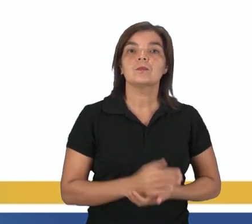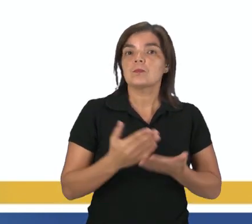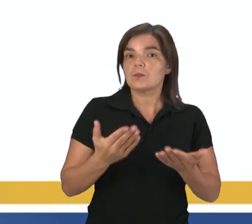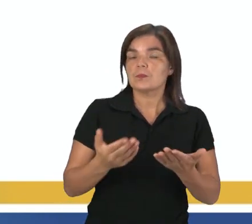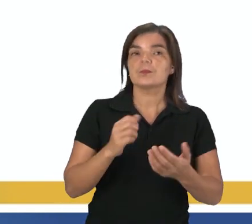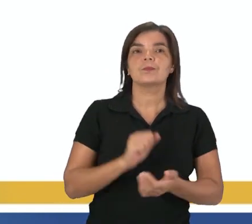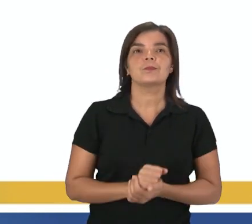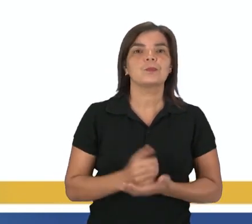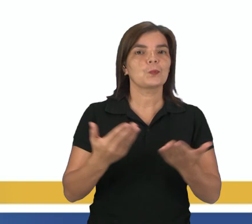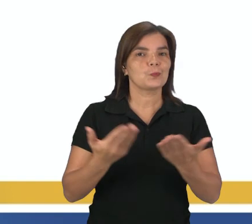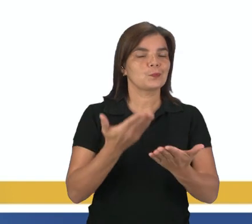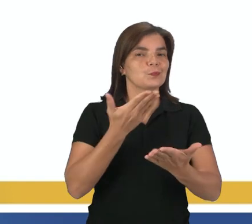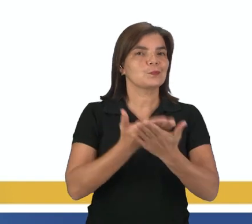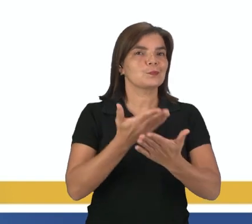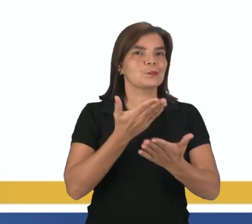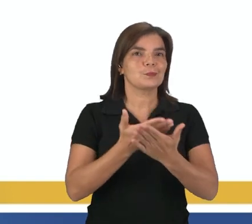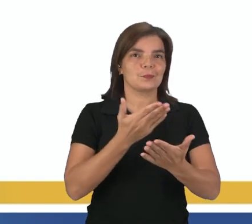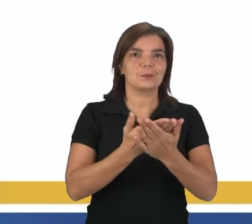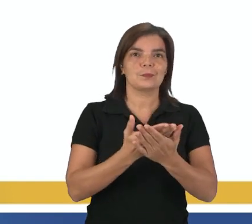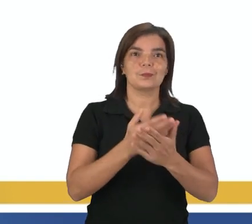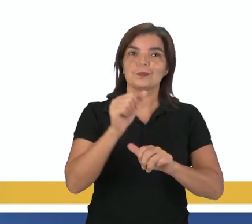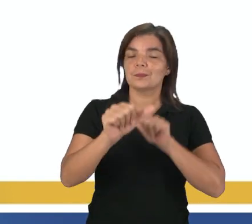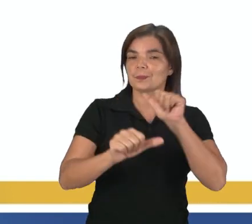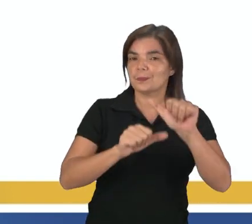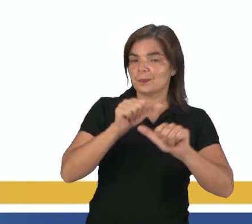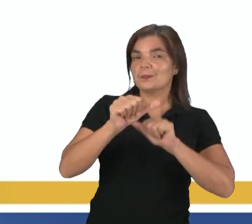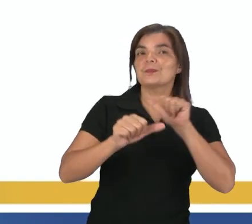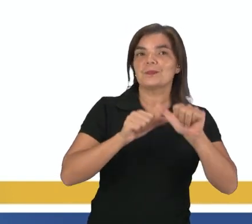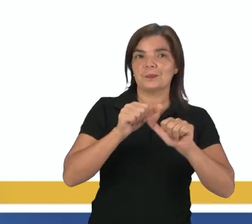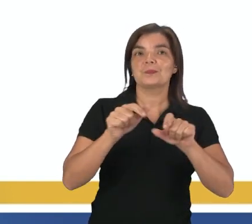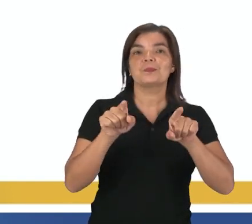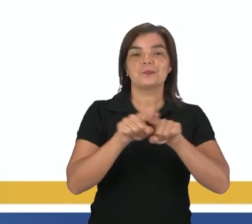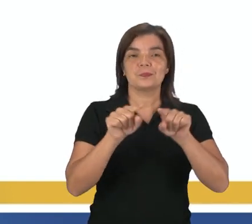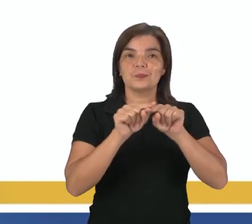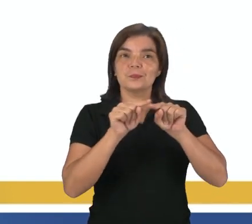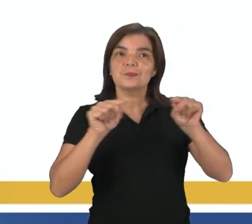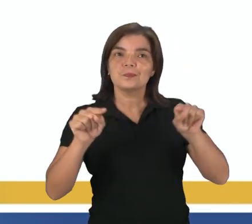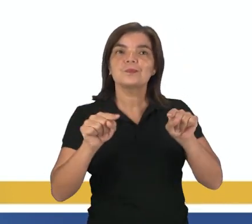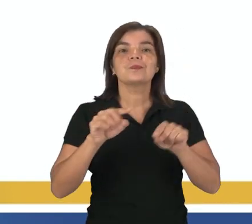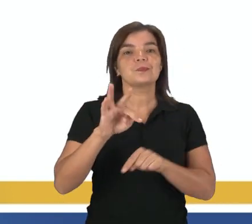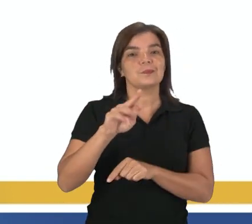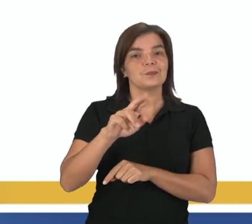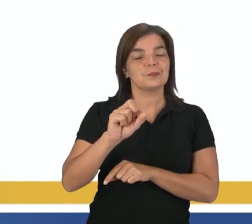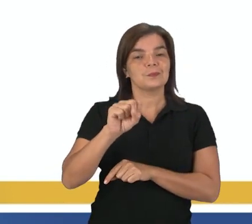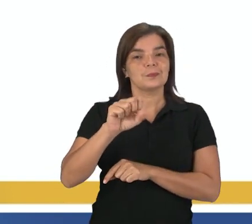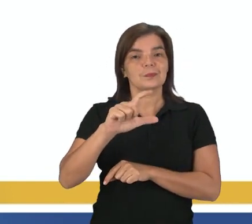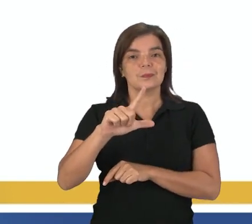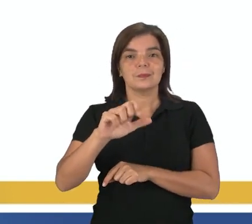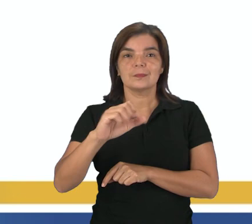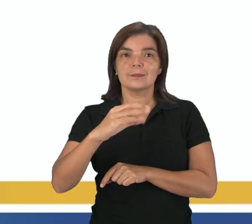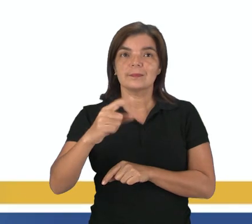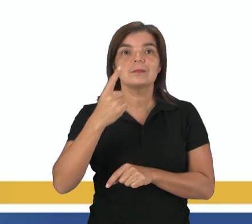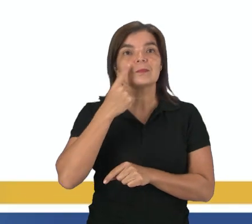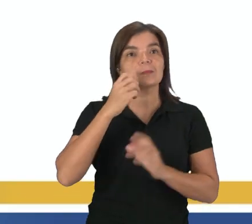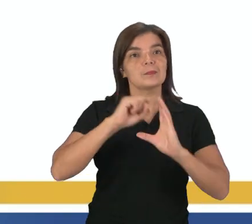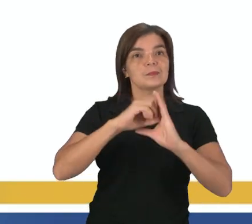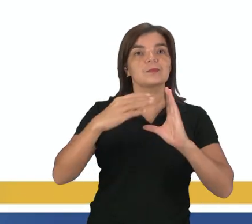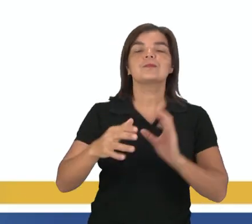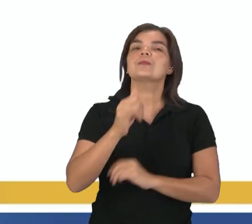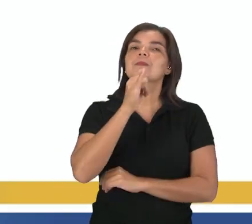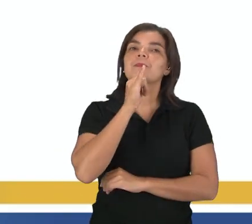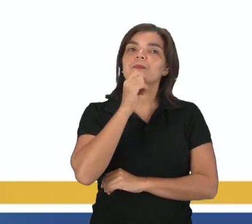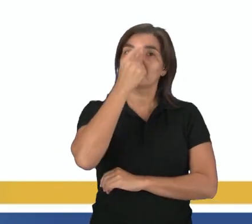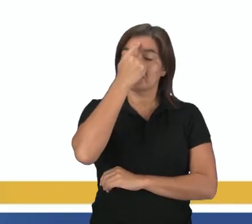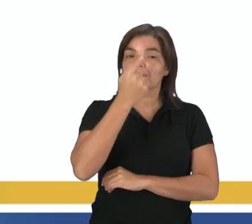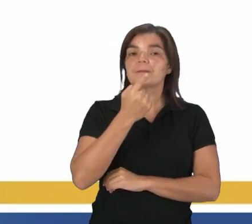Bom, hoje nós estudamos sobre as transformações isométricas ou simetrias de translação, vimos suas características e exemplos